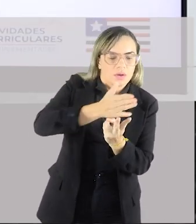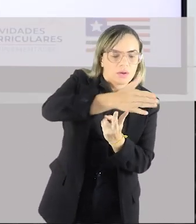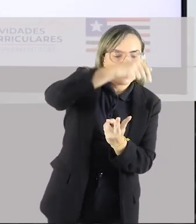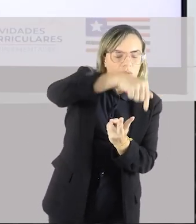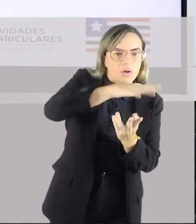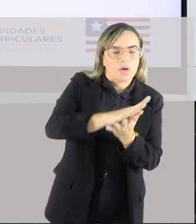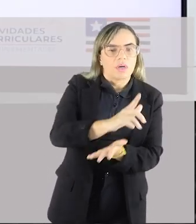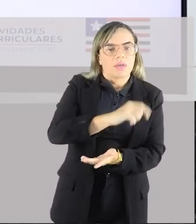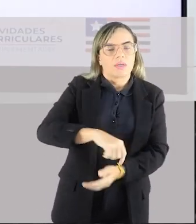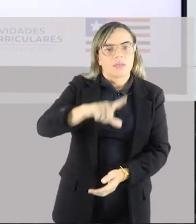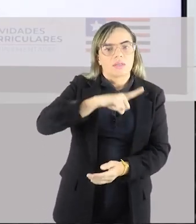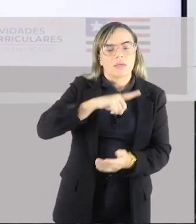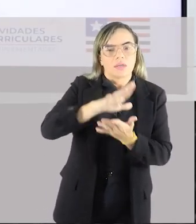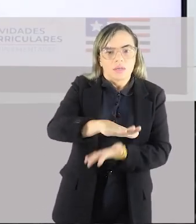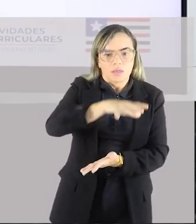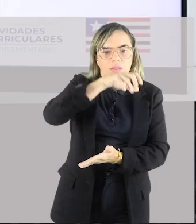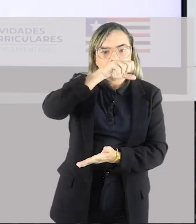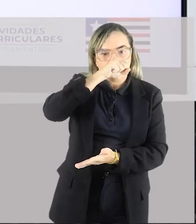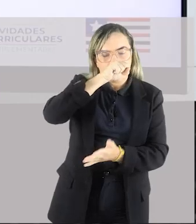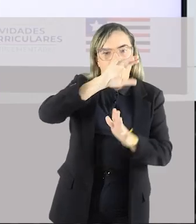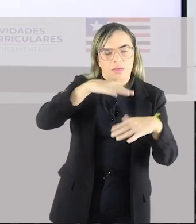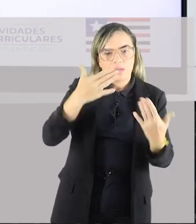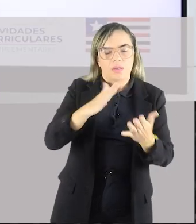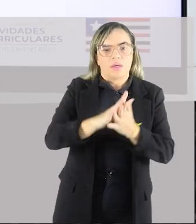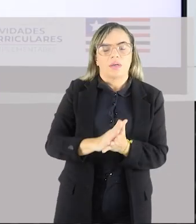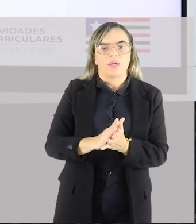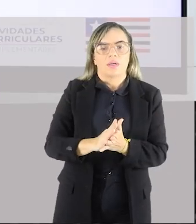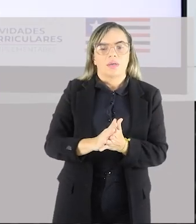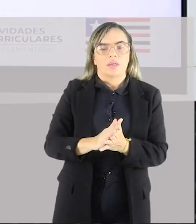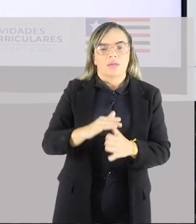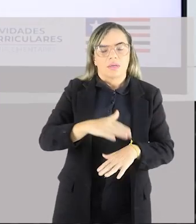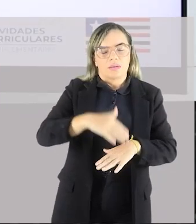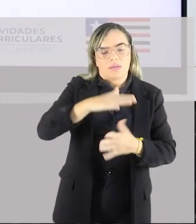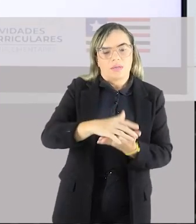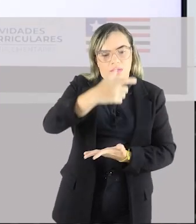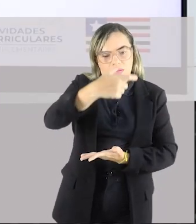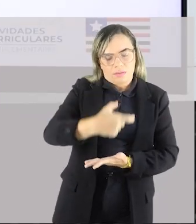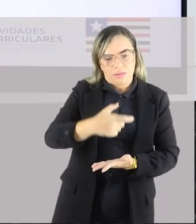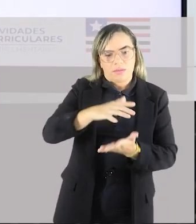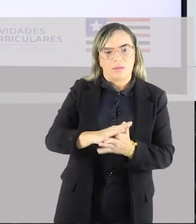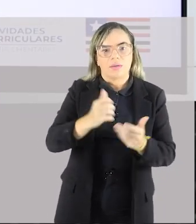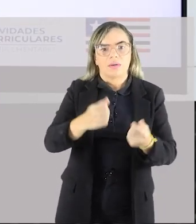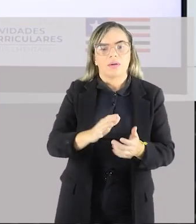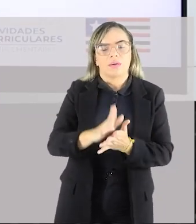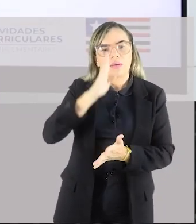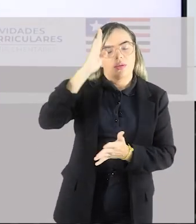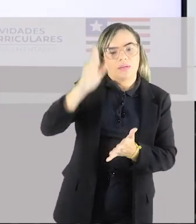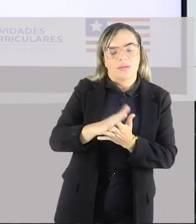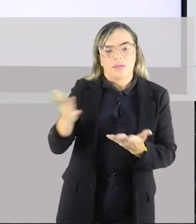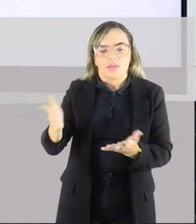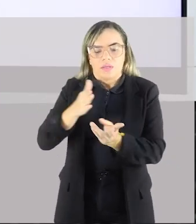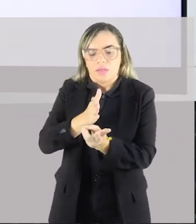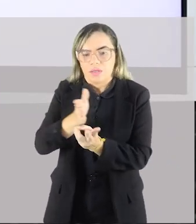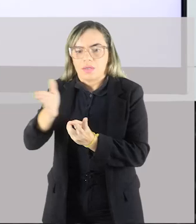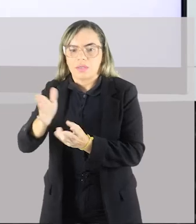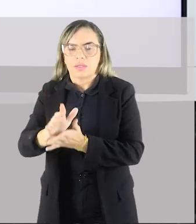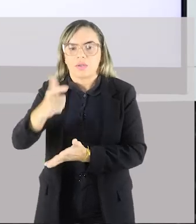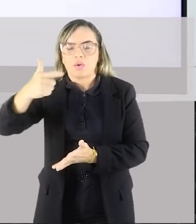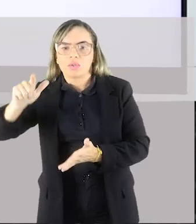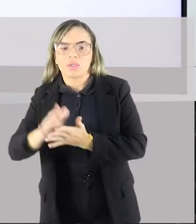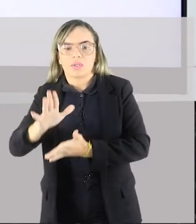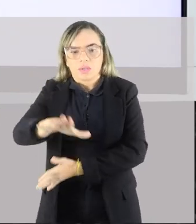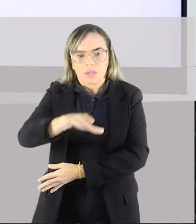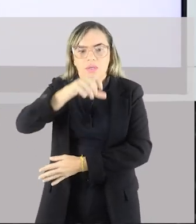com oxigênio, que é a mais prevalente para a gente, ou a via sem oxigênio, tá certo? Vamos aqui